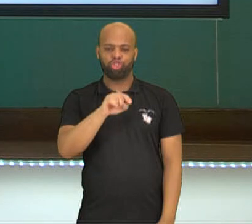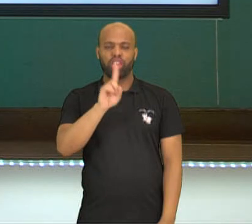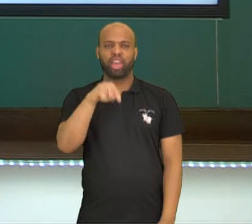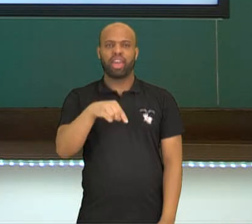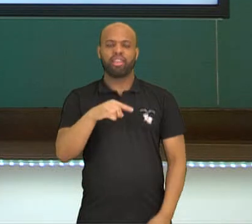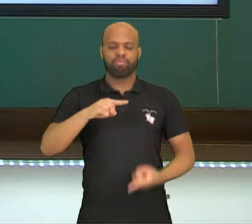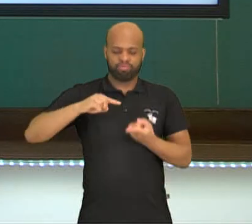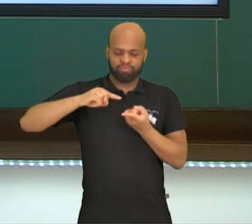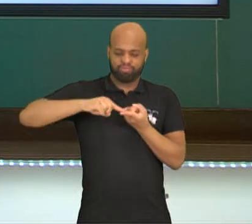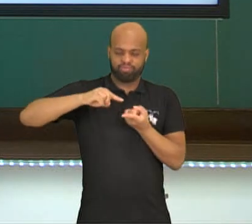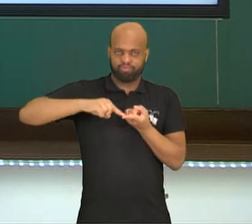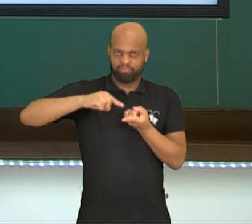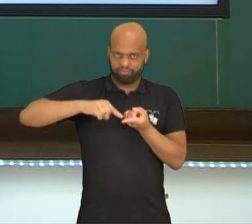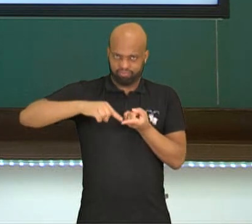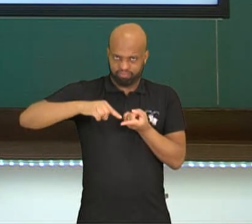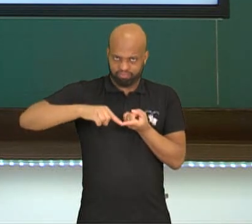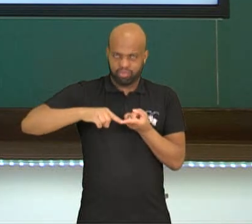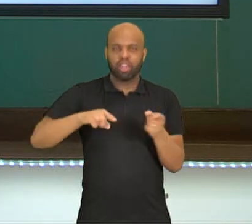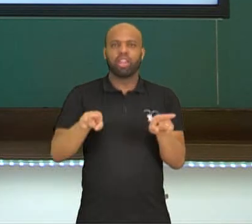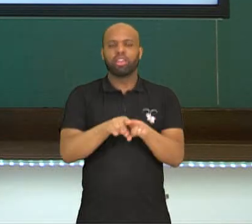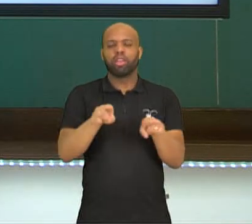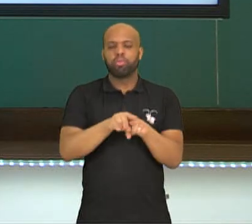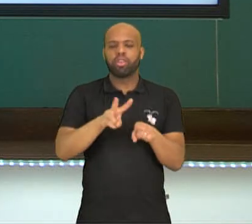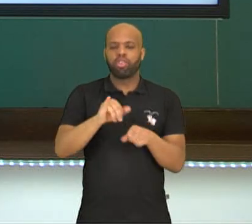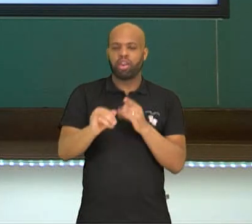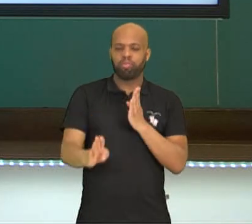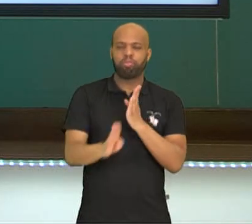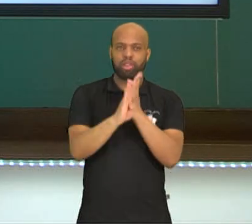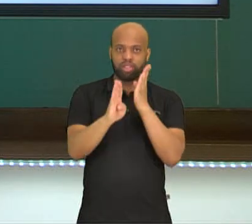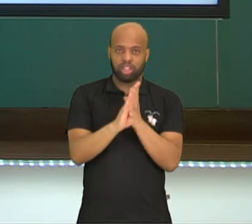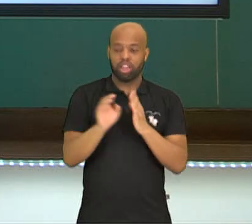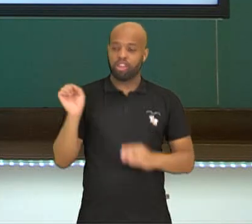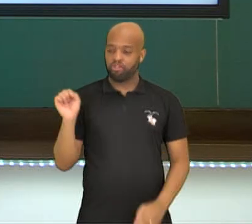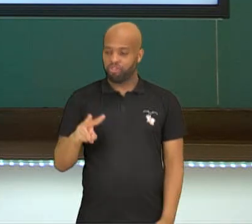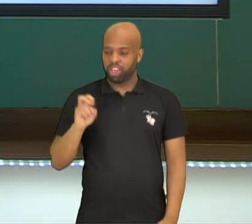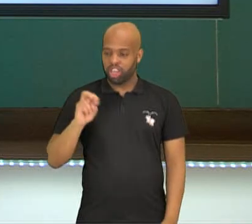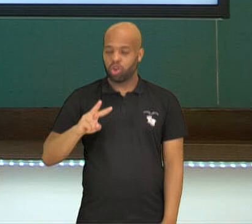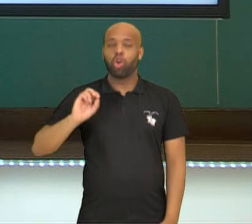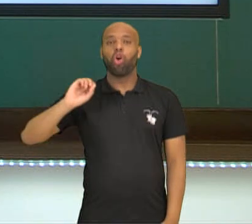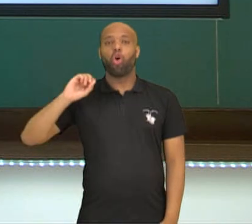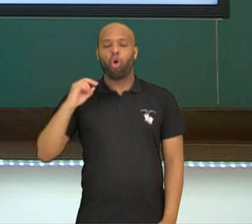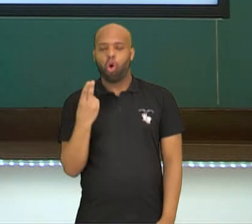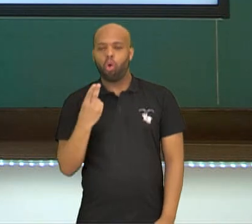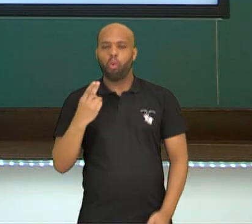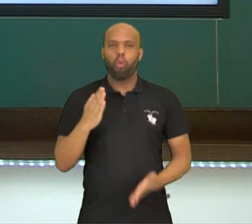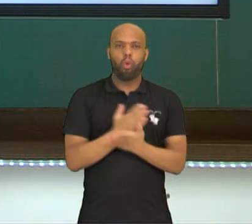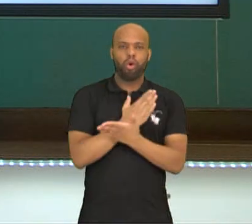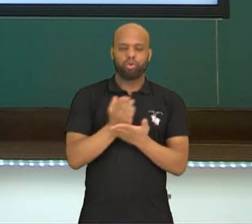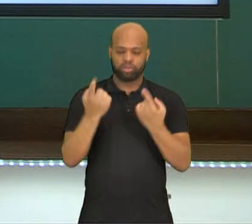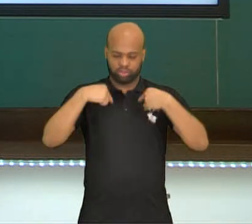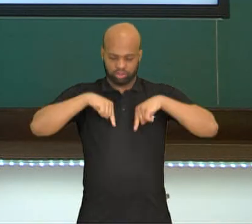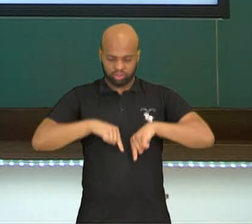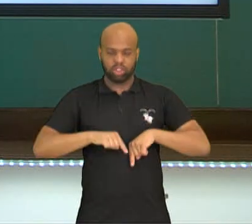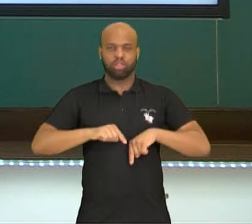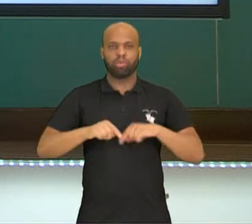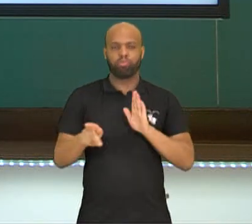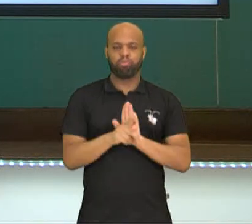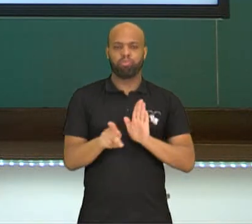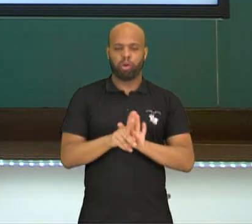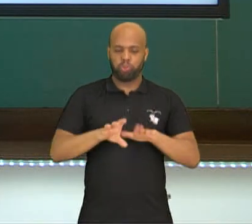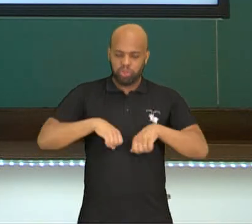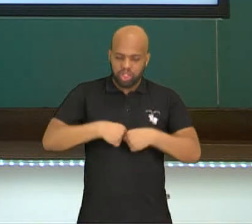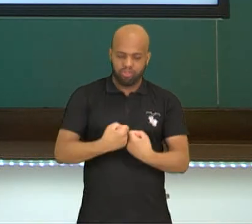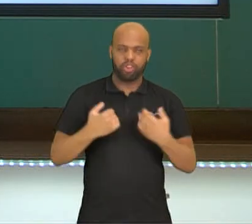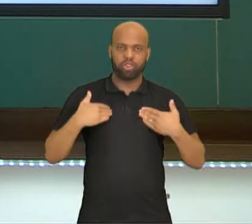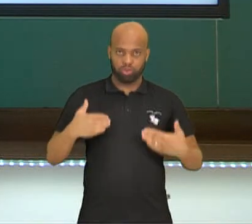para detectar a presença ou do vírus ou de anticorpos. E ainda os testes rápidos, que